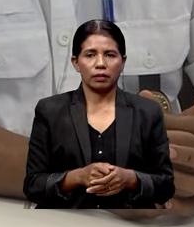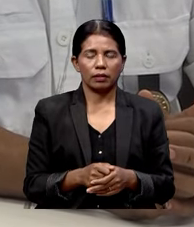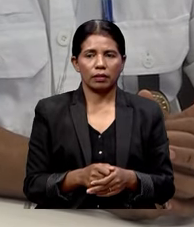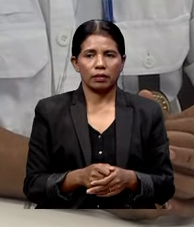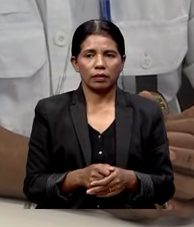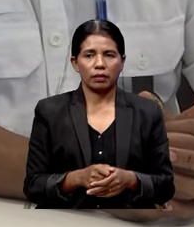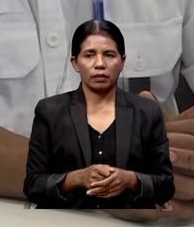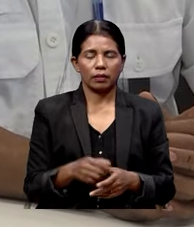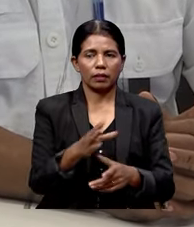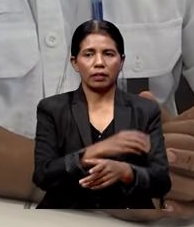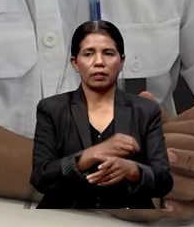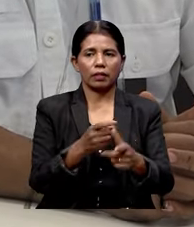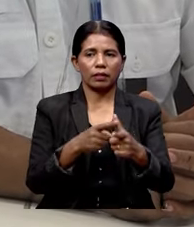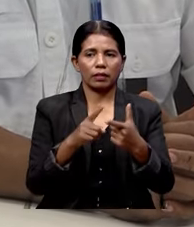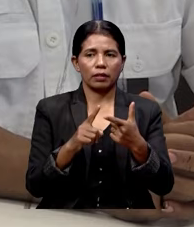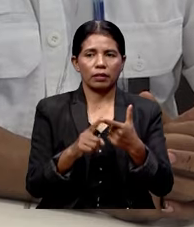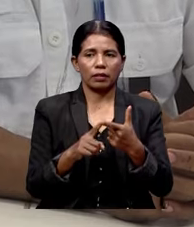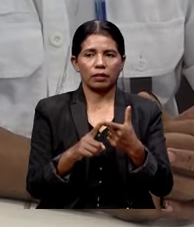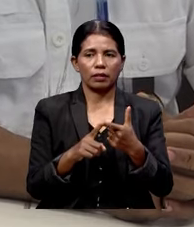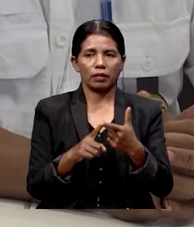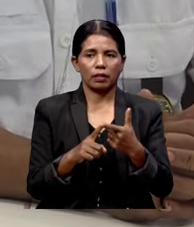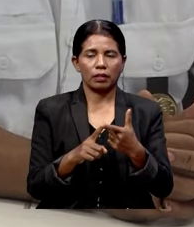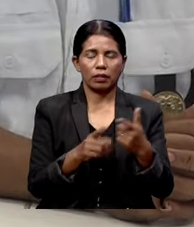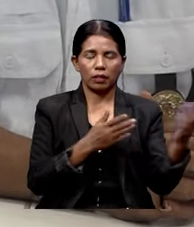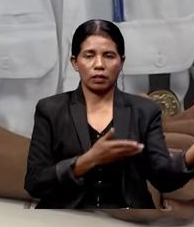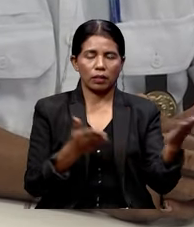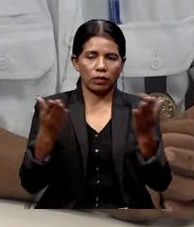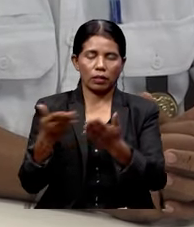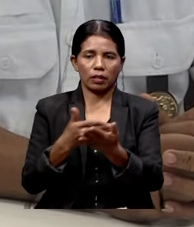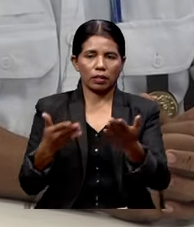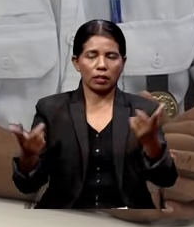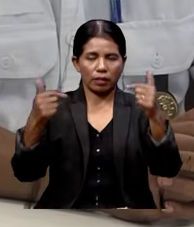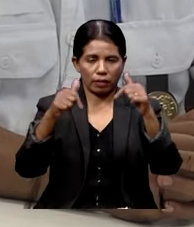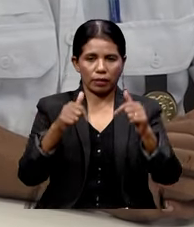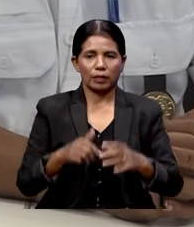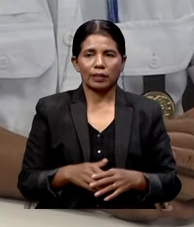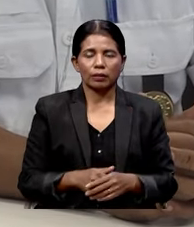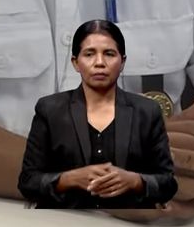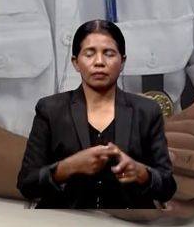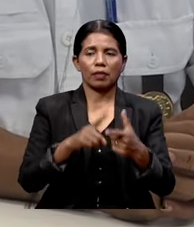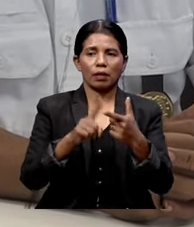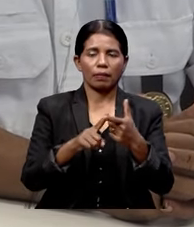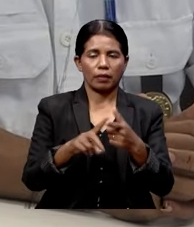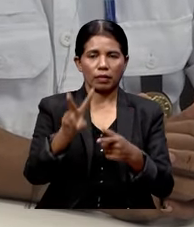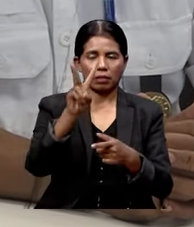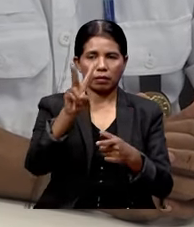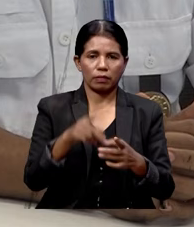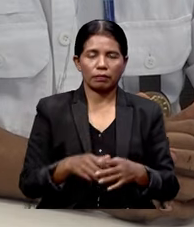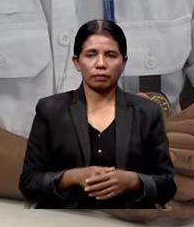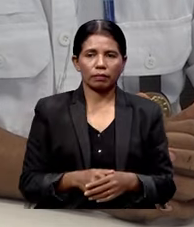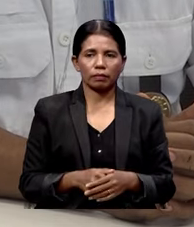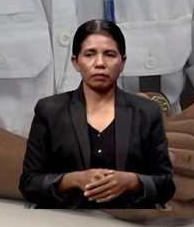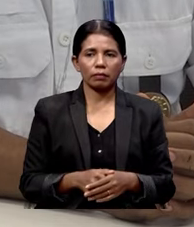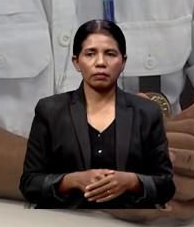custom import duty import custom duty tax, né? Depois segundo mac